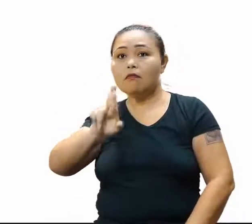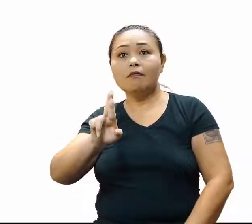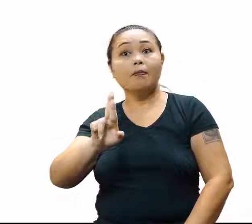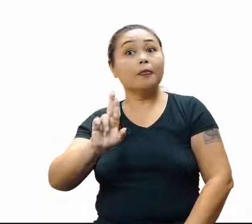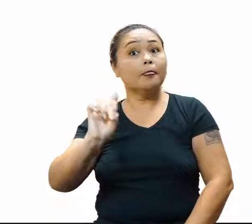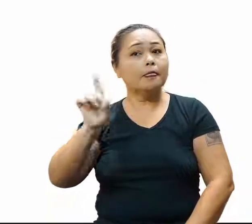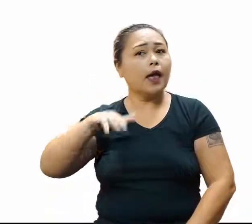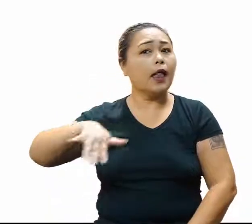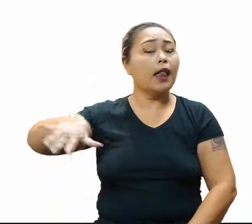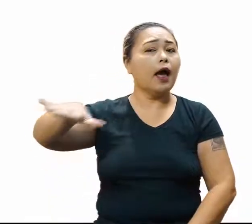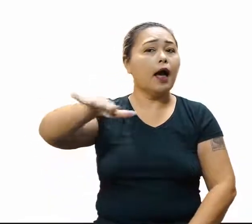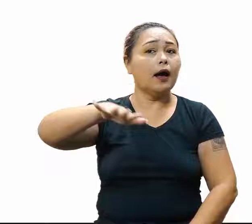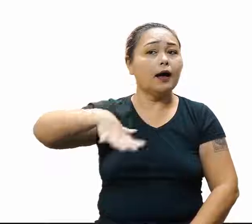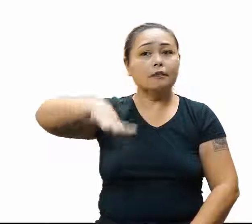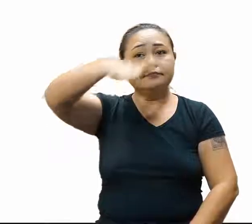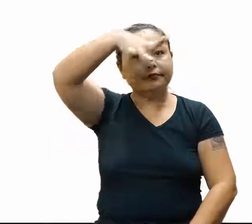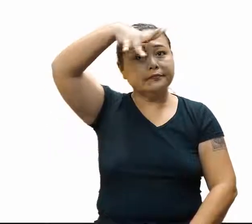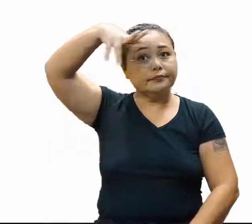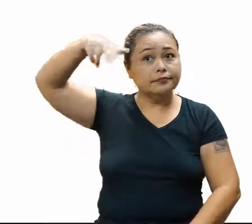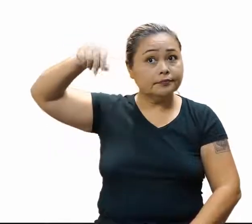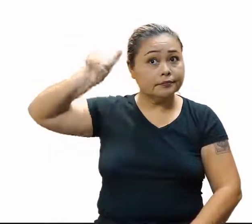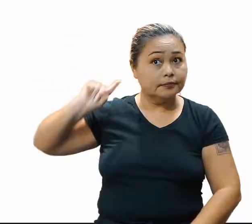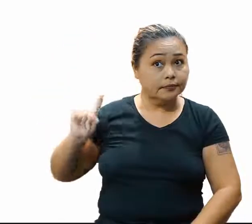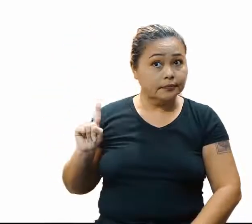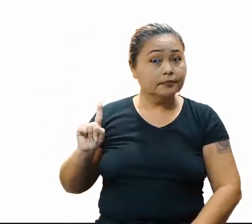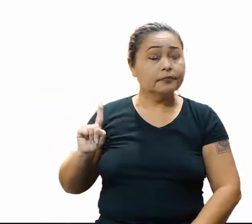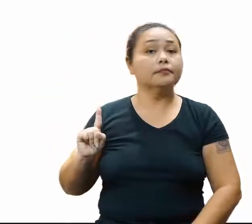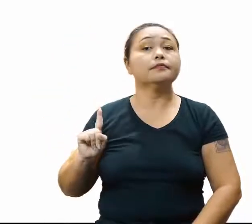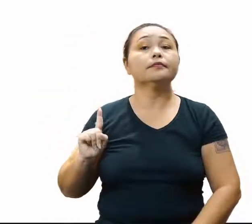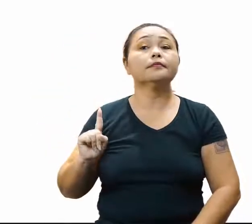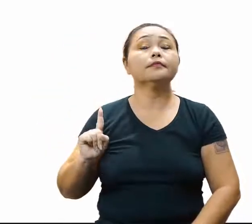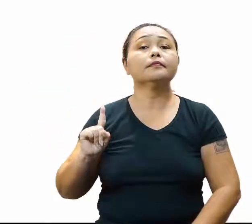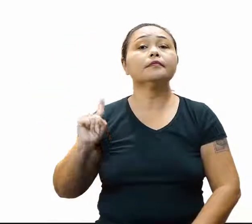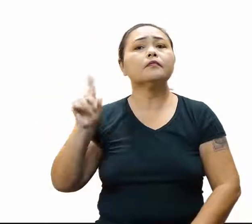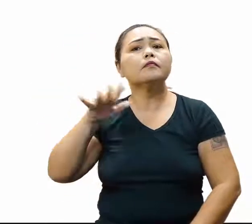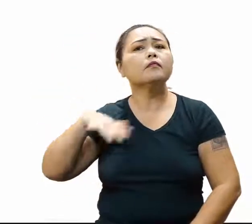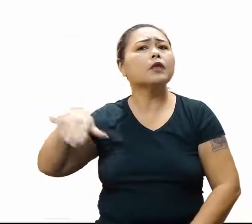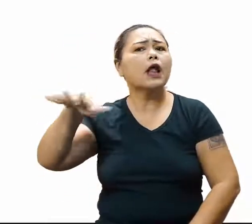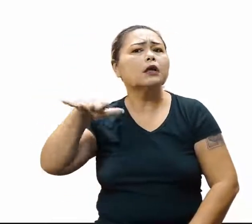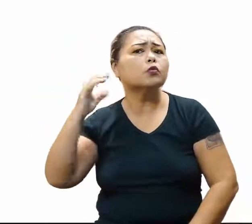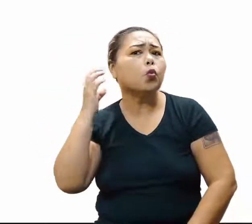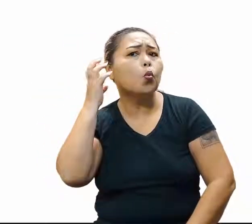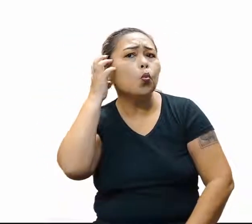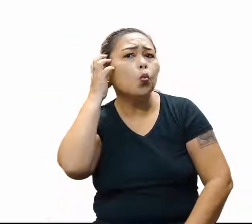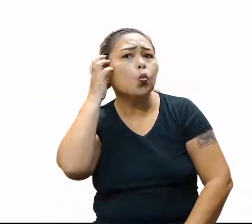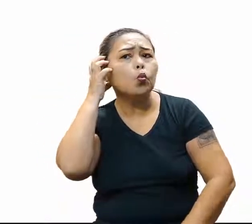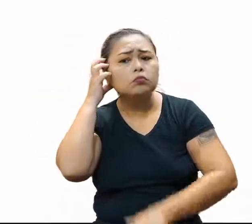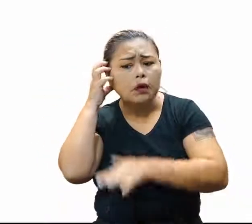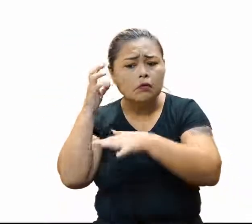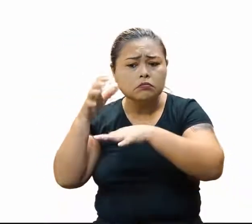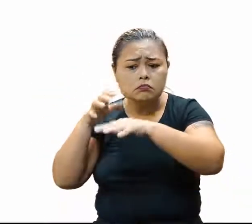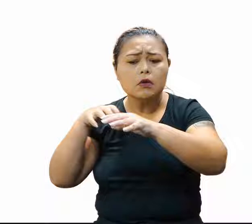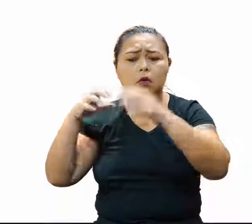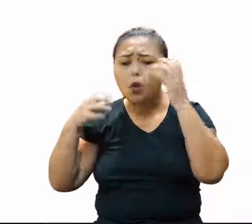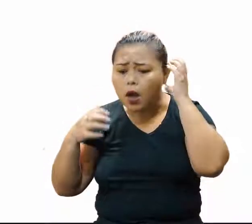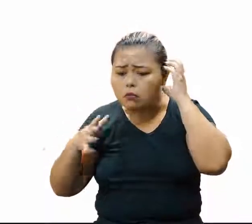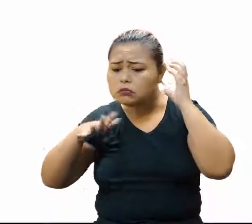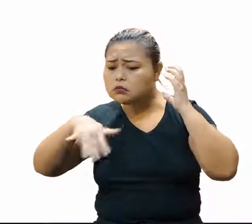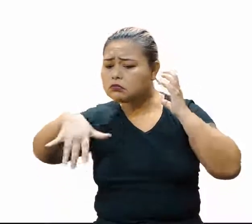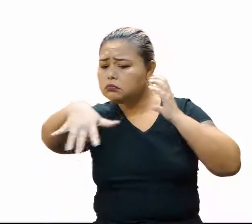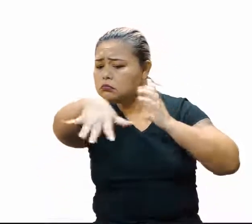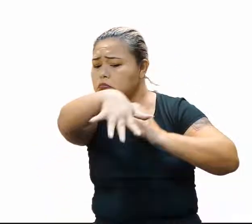Para vocês observarem que a região de Cuiabá e a redondeza passou a